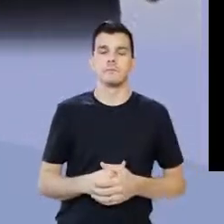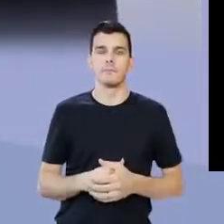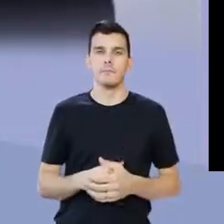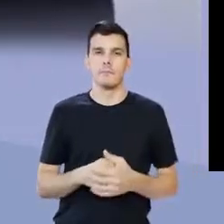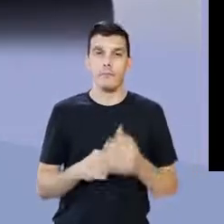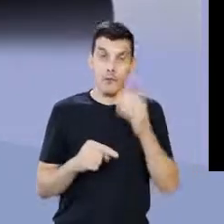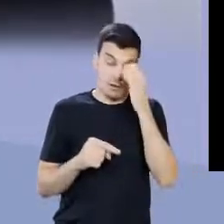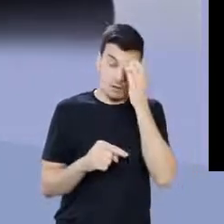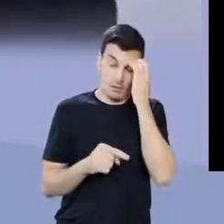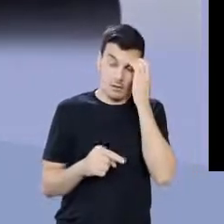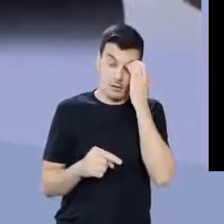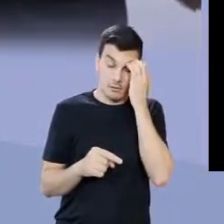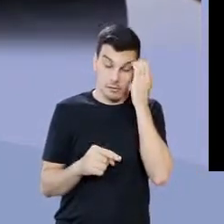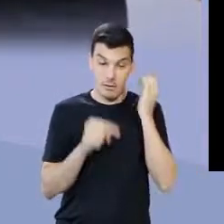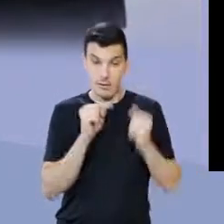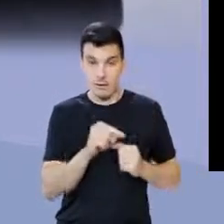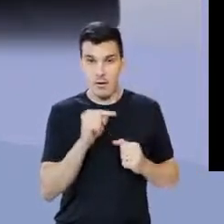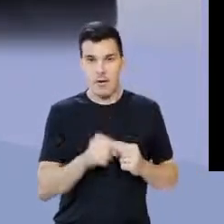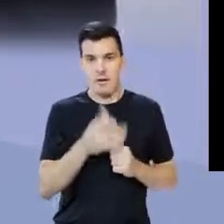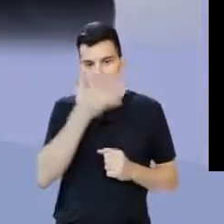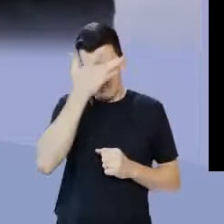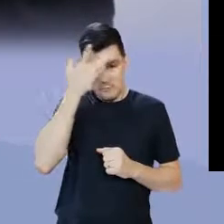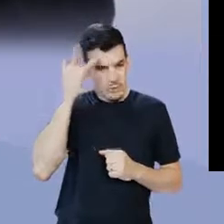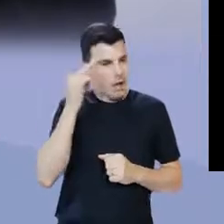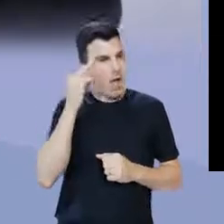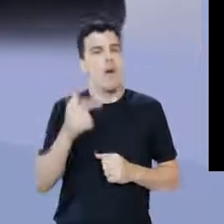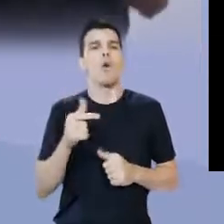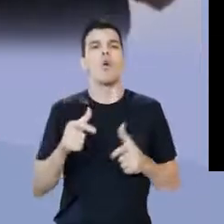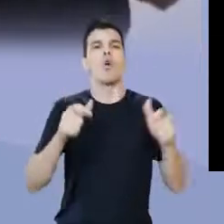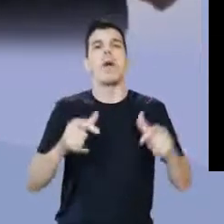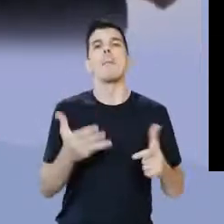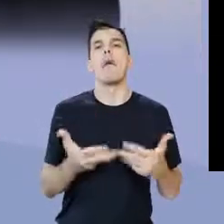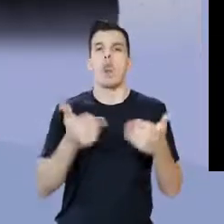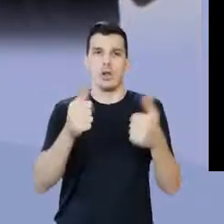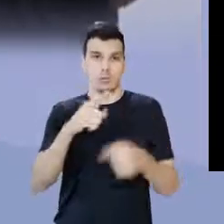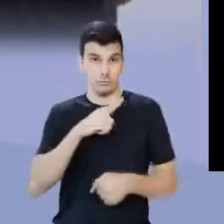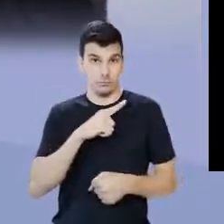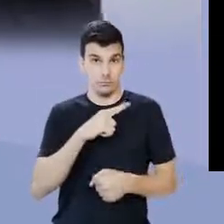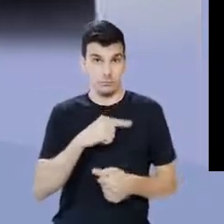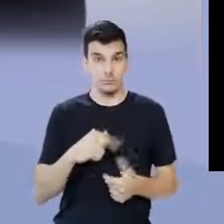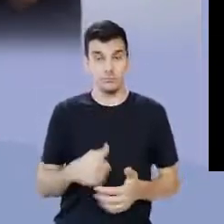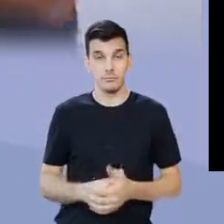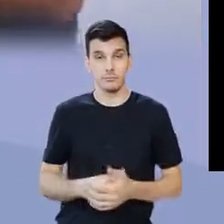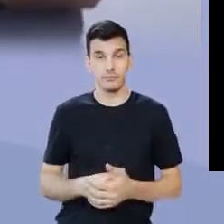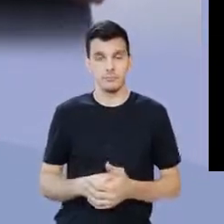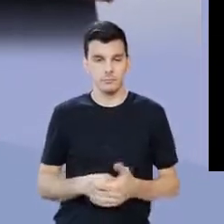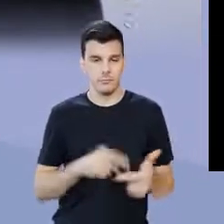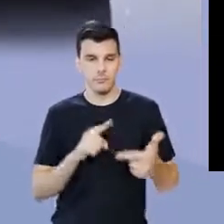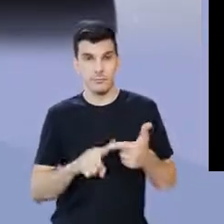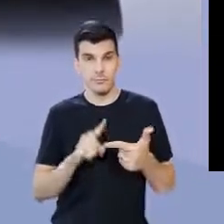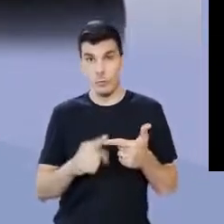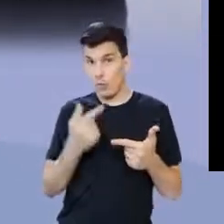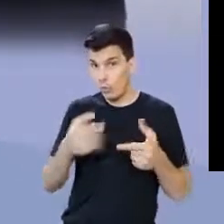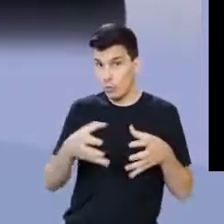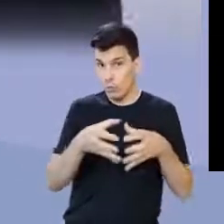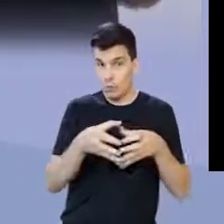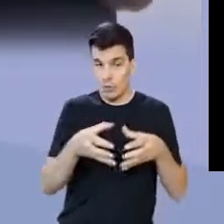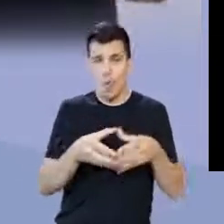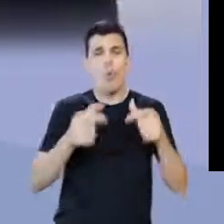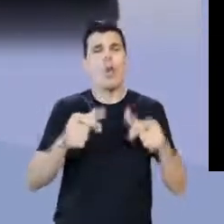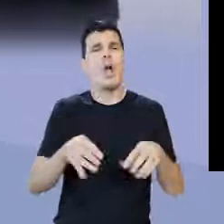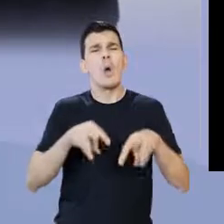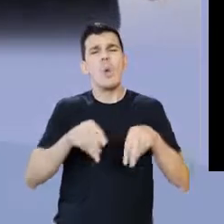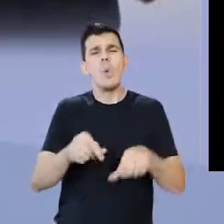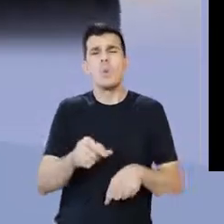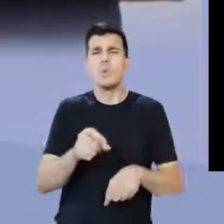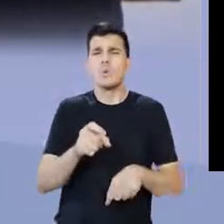eupátrias, aqueles bem-nascidos, ou que pegaram as melhores terras. E eu tenho georgóis, que pegaram as piores